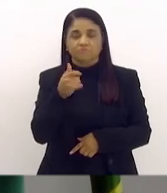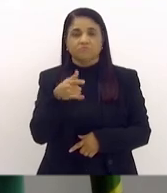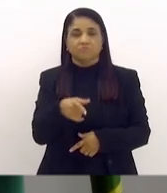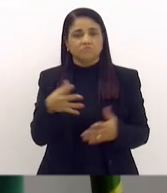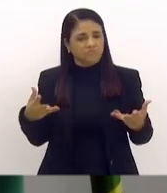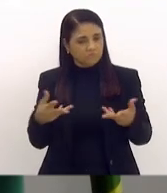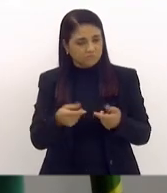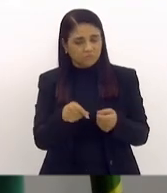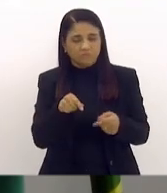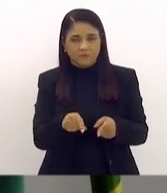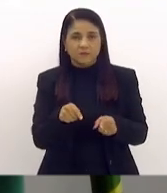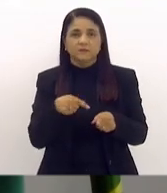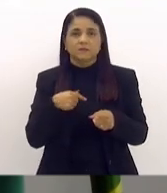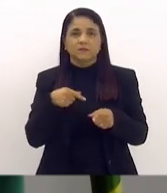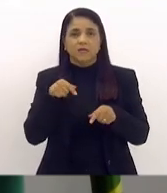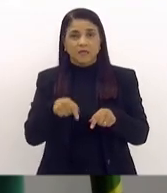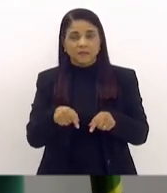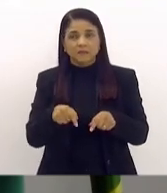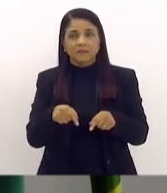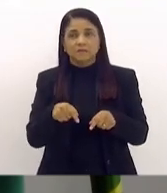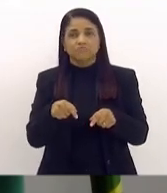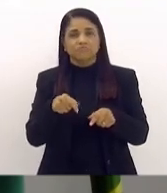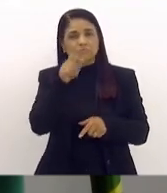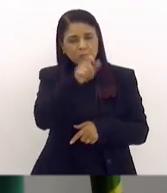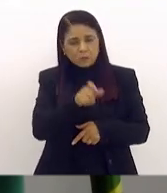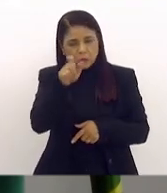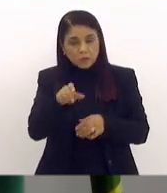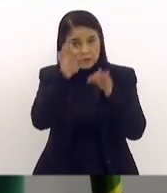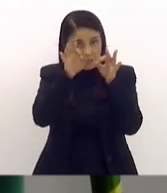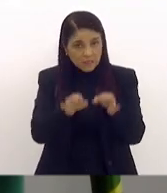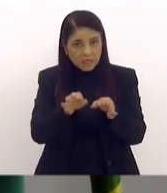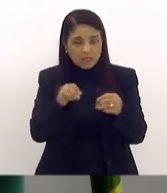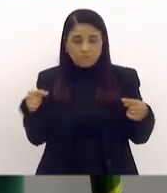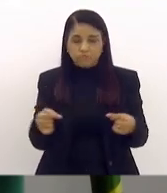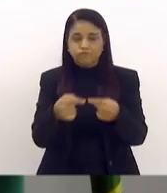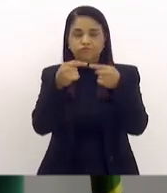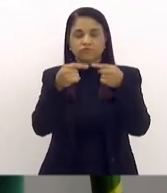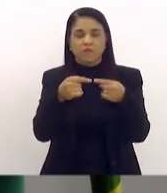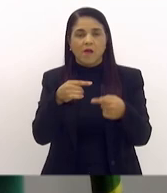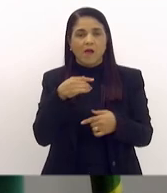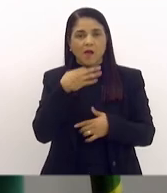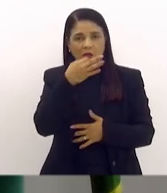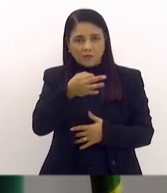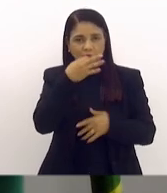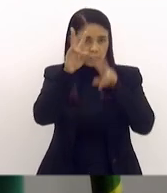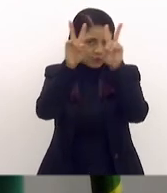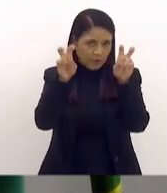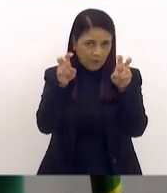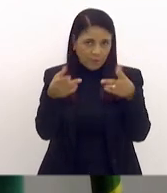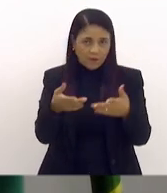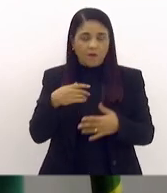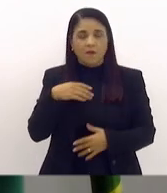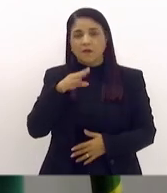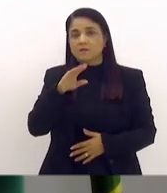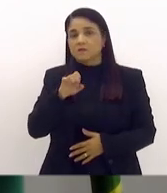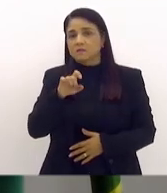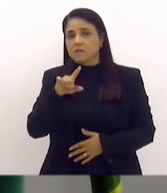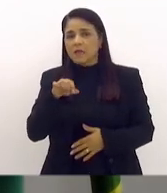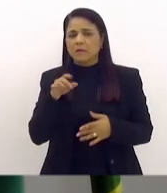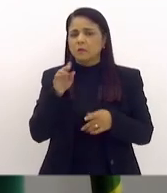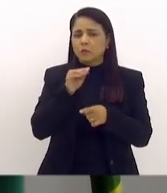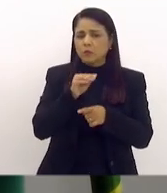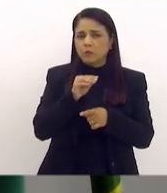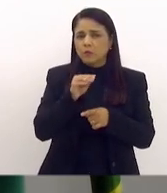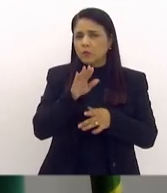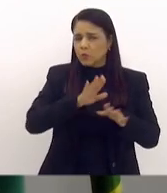aqui eh se convergem né são as pessoas certas para esse assunto e a Célia é muito cautelosa muito dedicada e